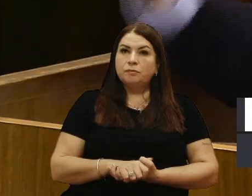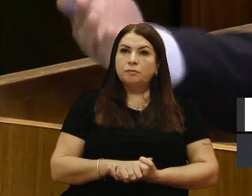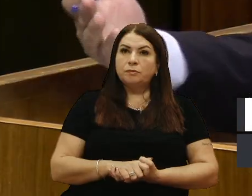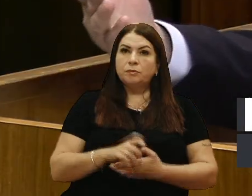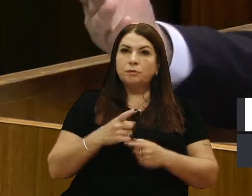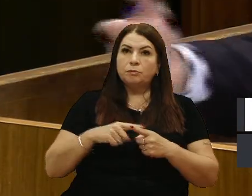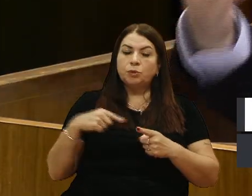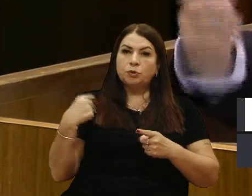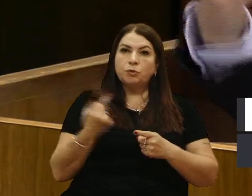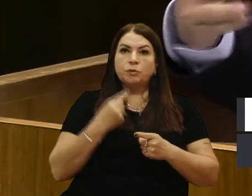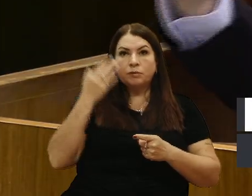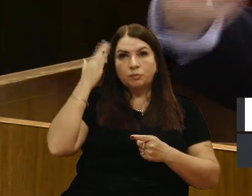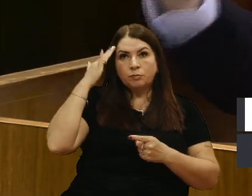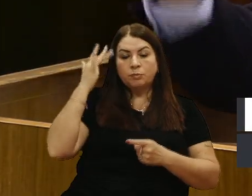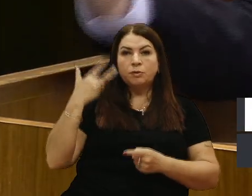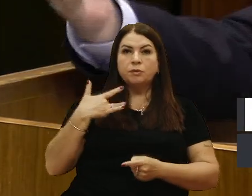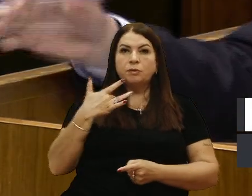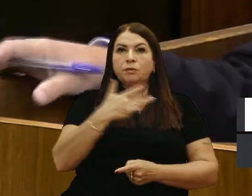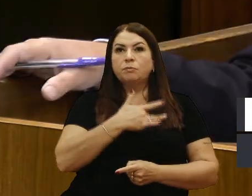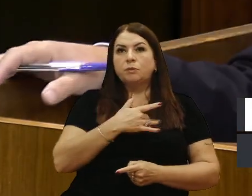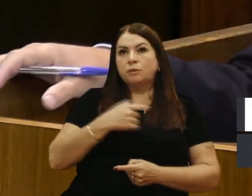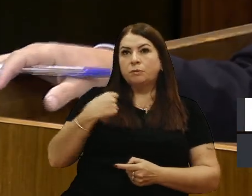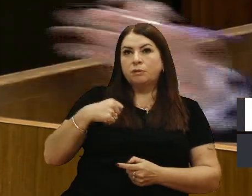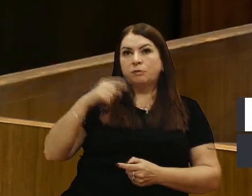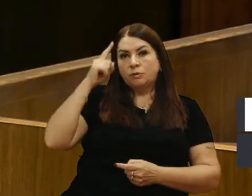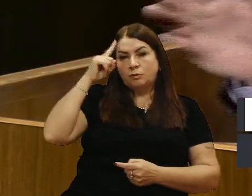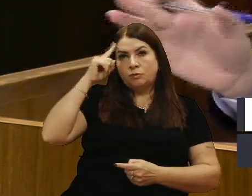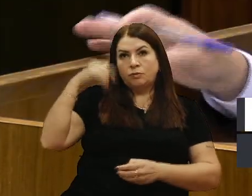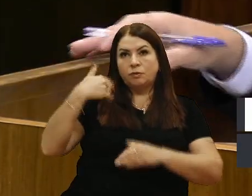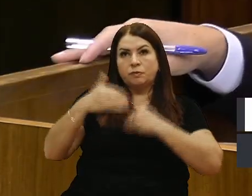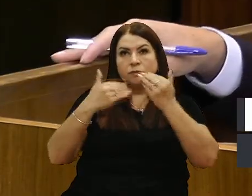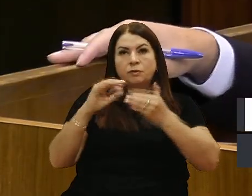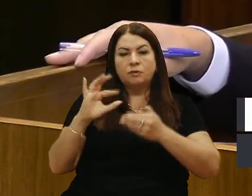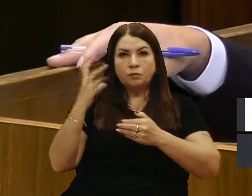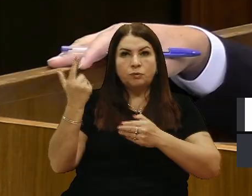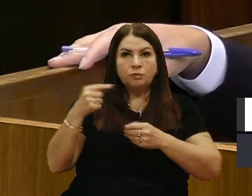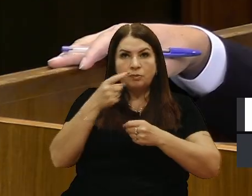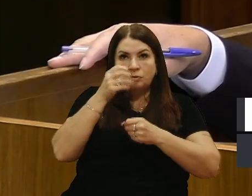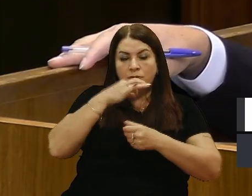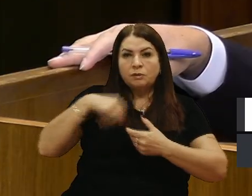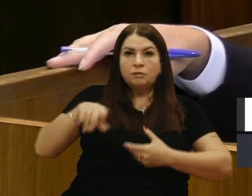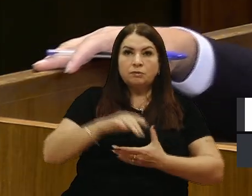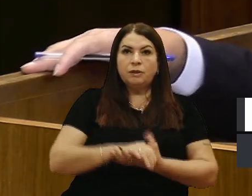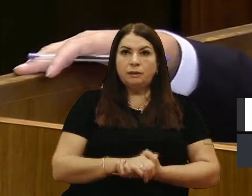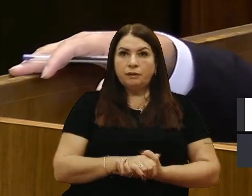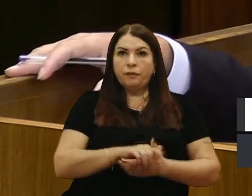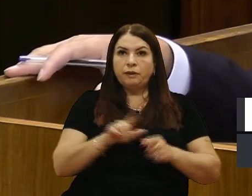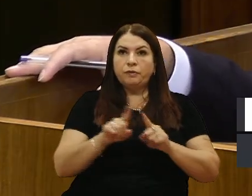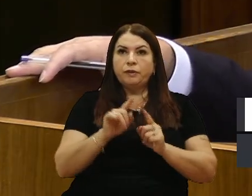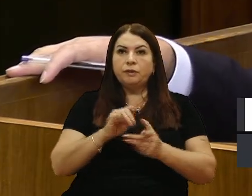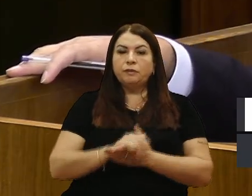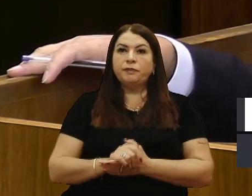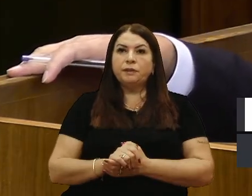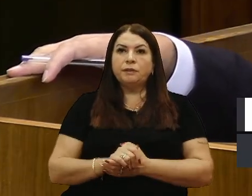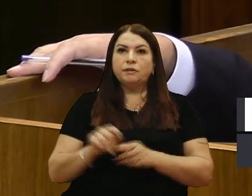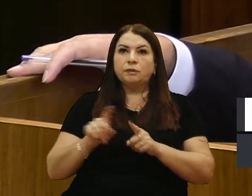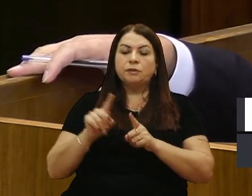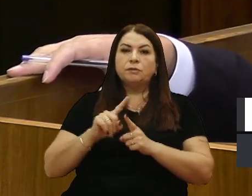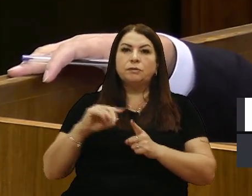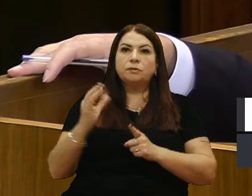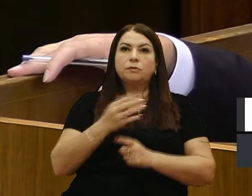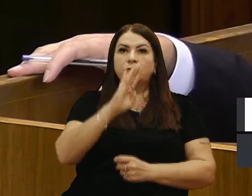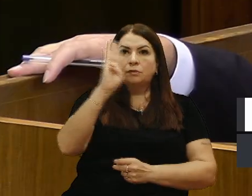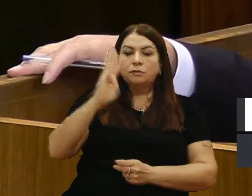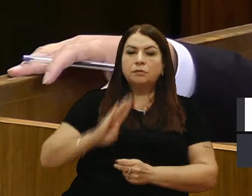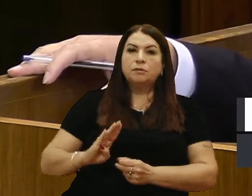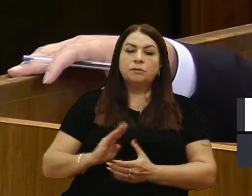nós sabemos que a saúde precisa todos os dias avançar, mas o que acontece em Caxias acontece infelizmente em todo o